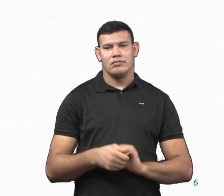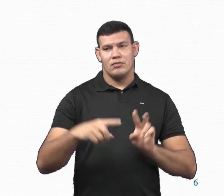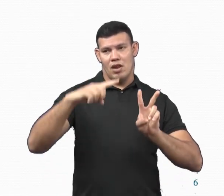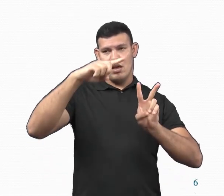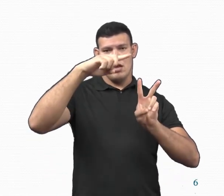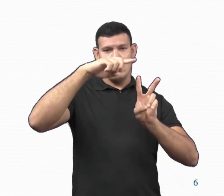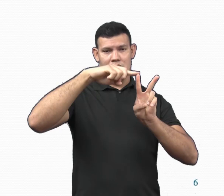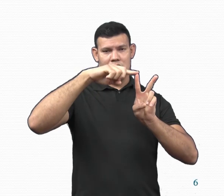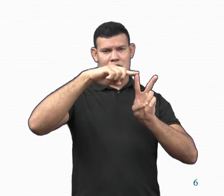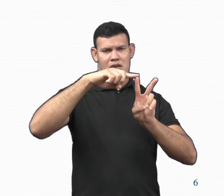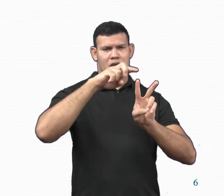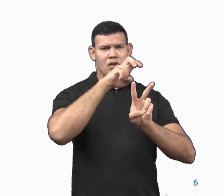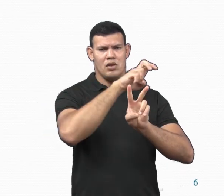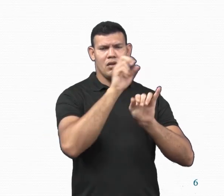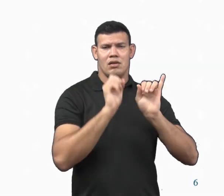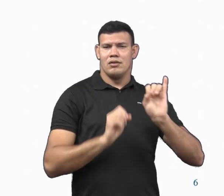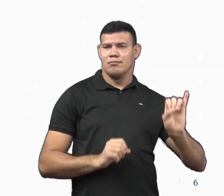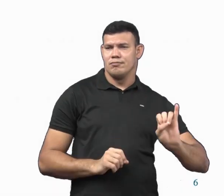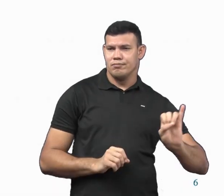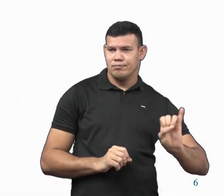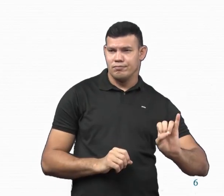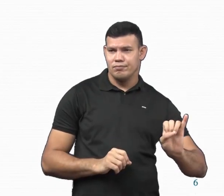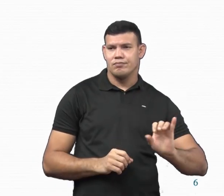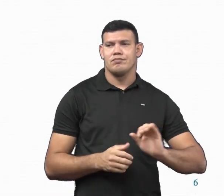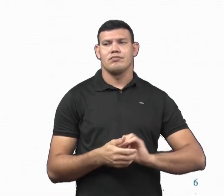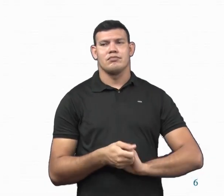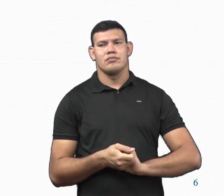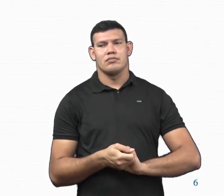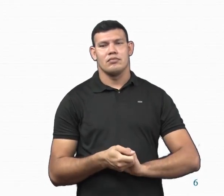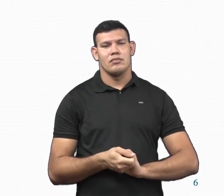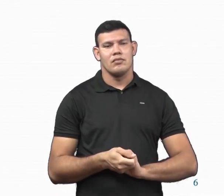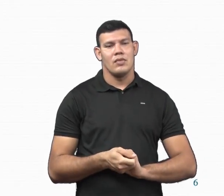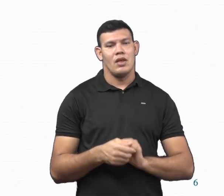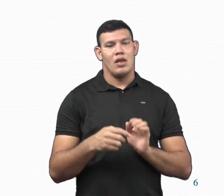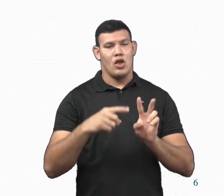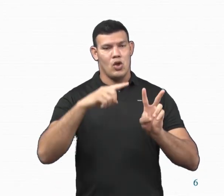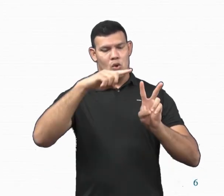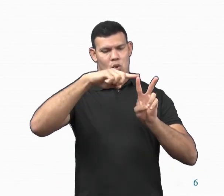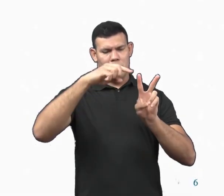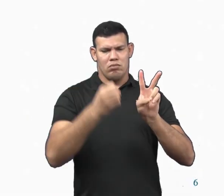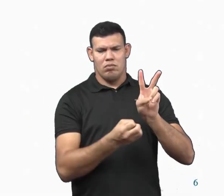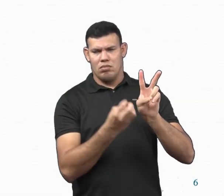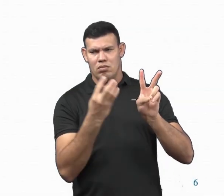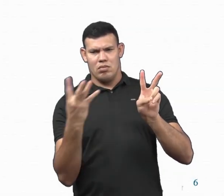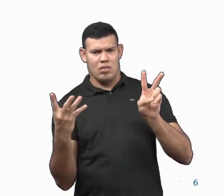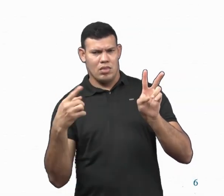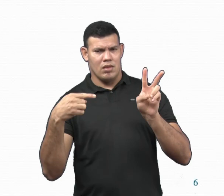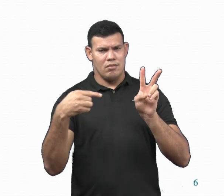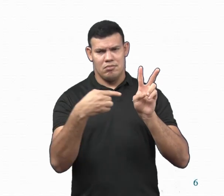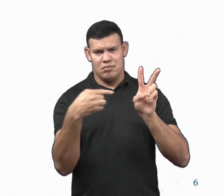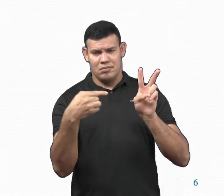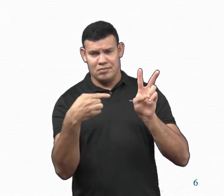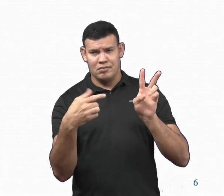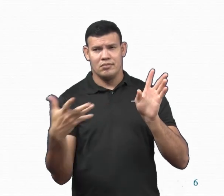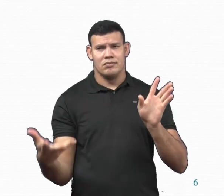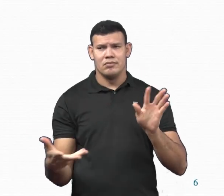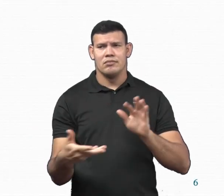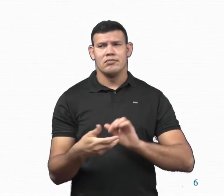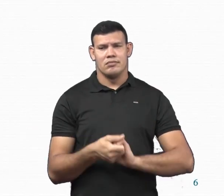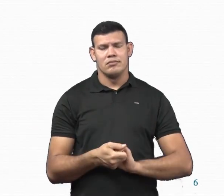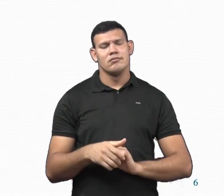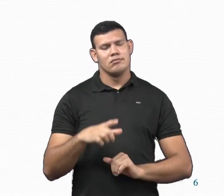Quando o meu índice é ímpar e eu tenho a raiz com número negativo lá embaixo, no radical,